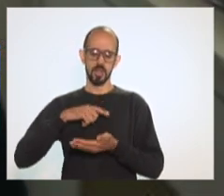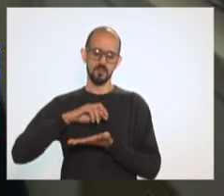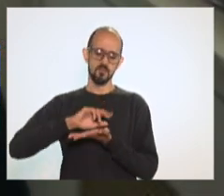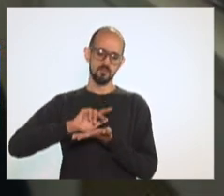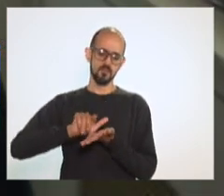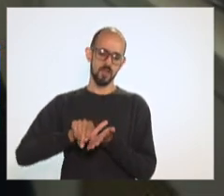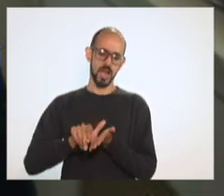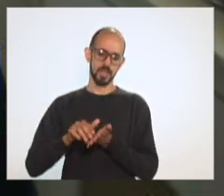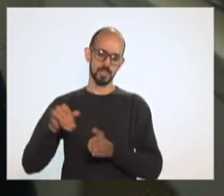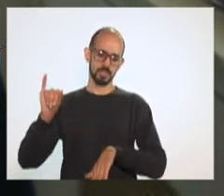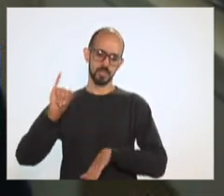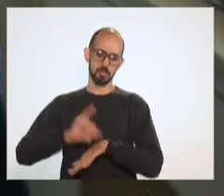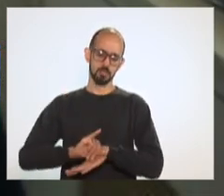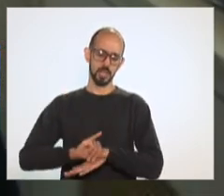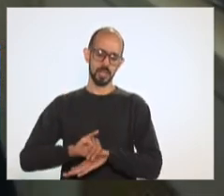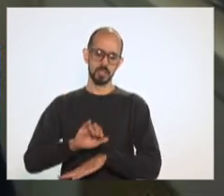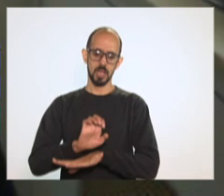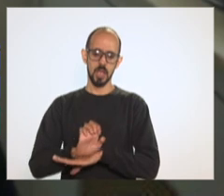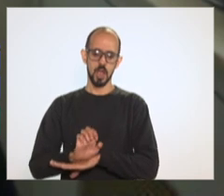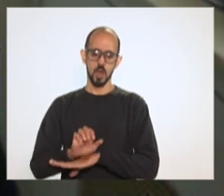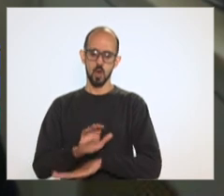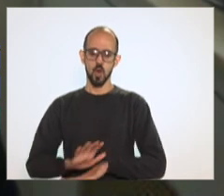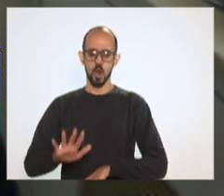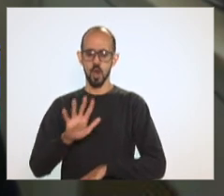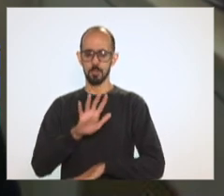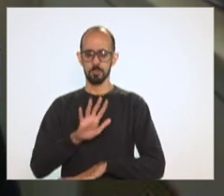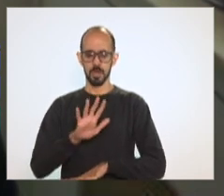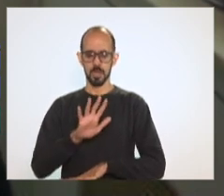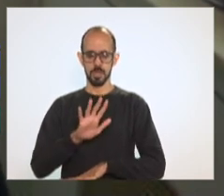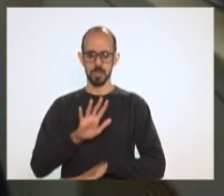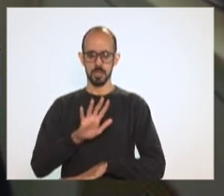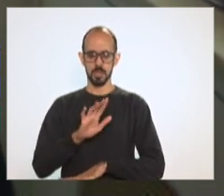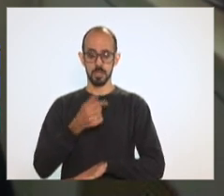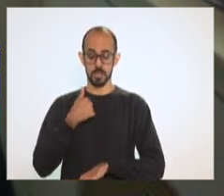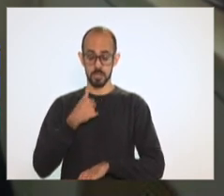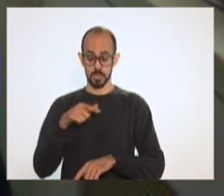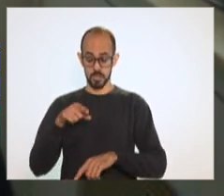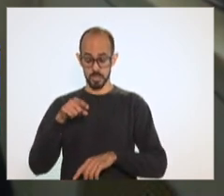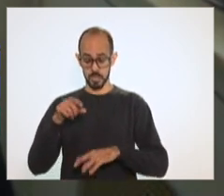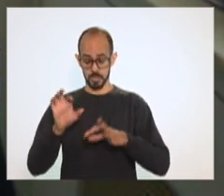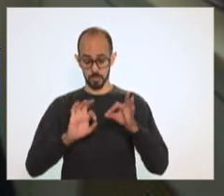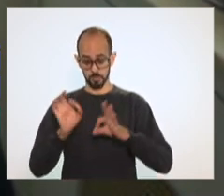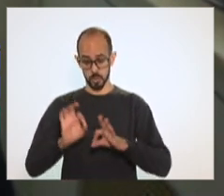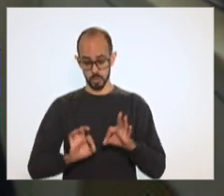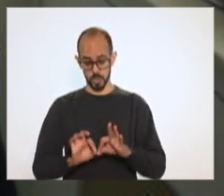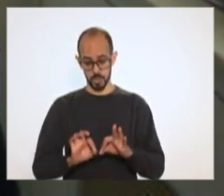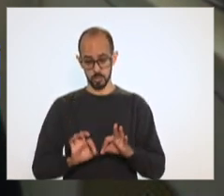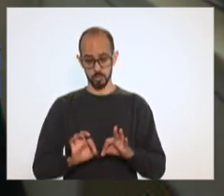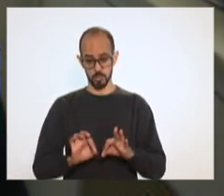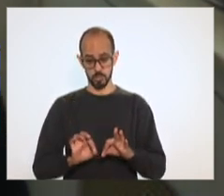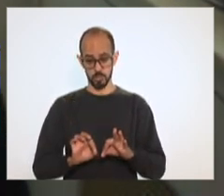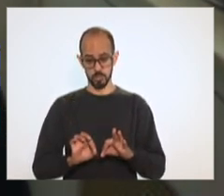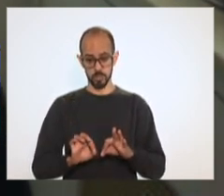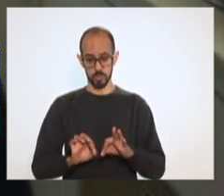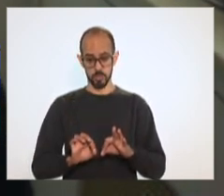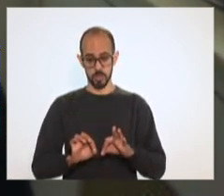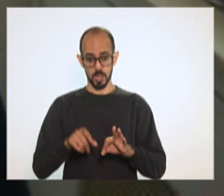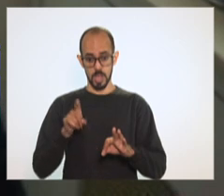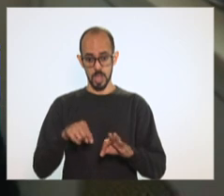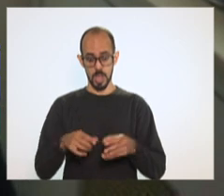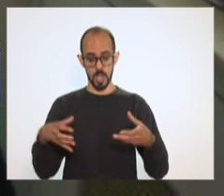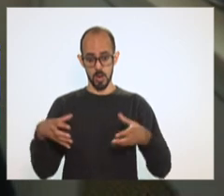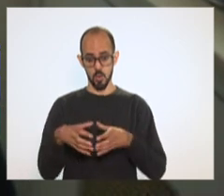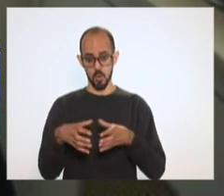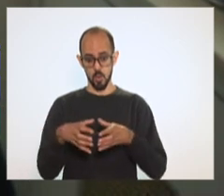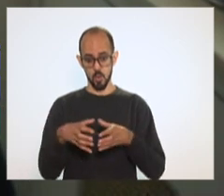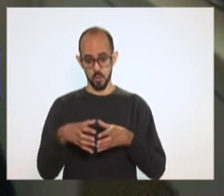europeias e esse projeto nasceu de forma coletiva